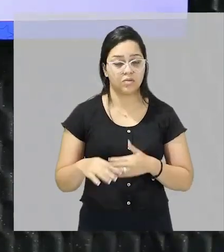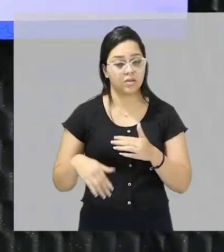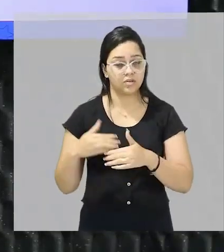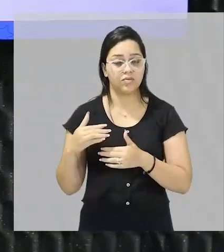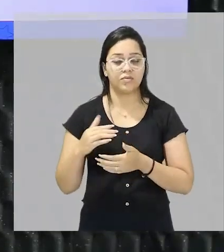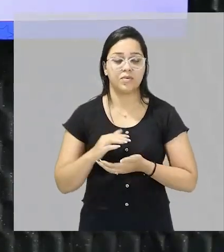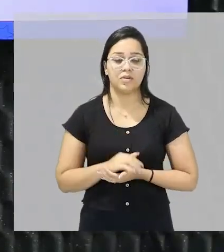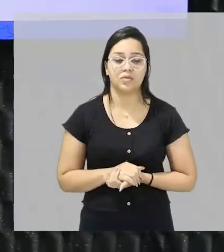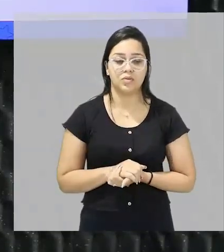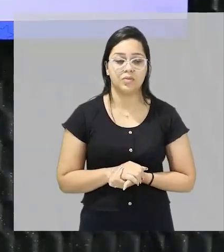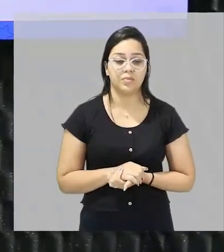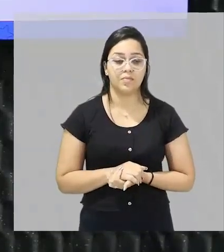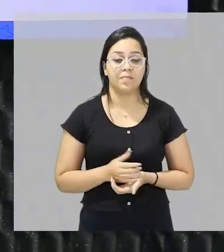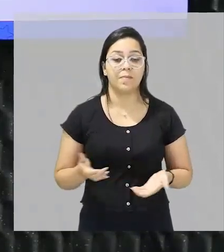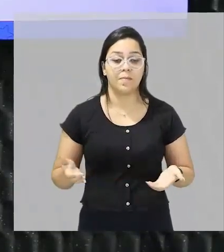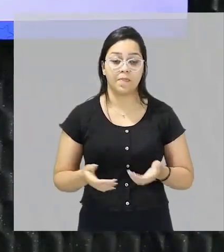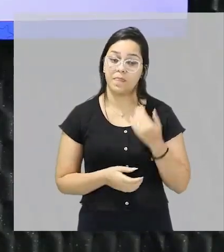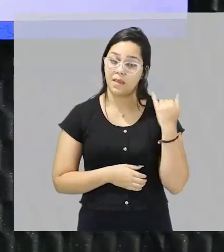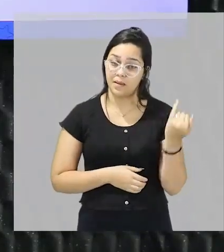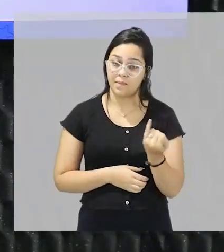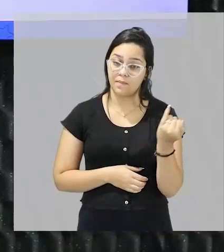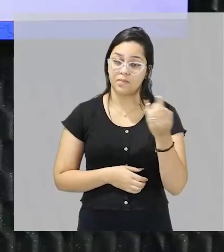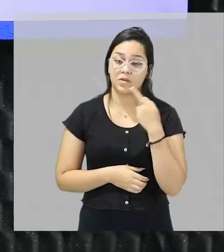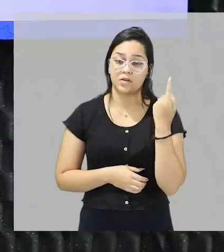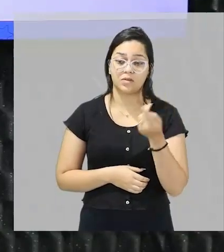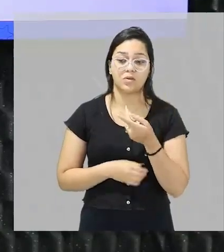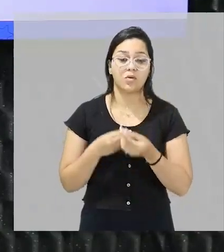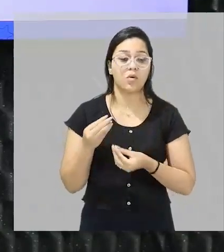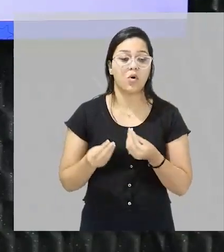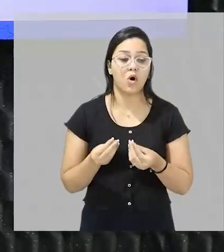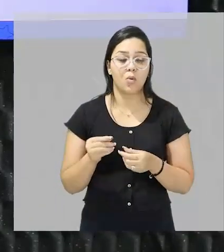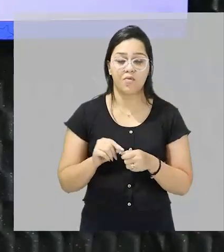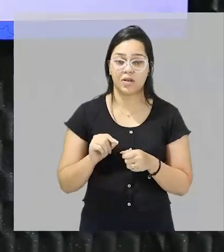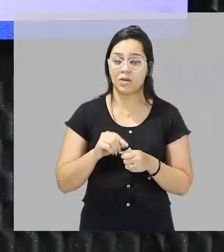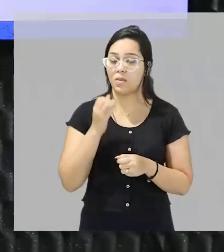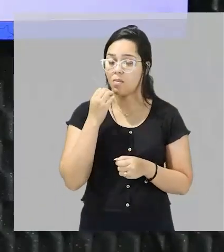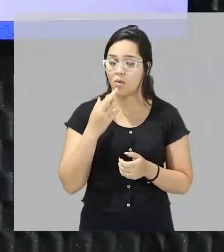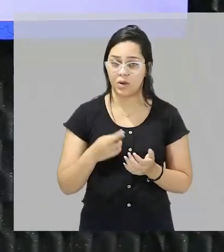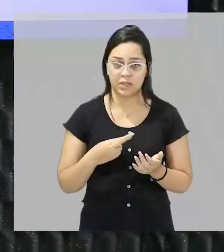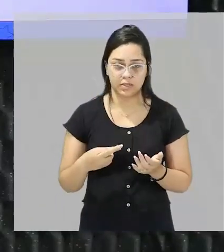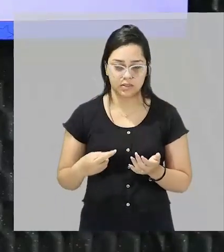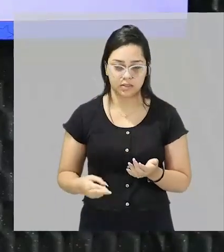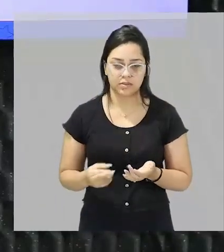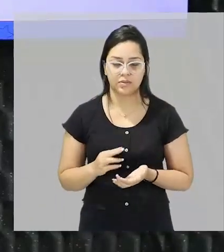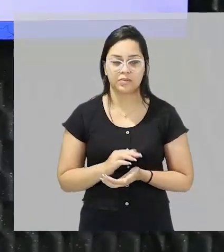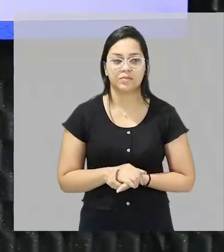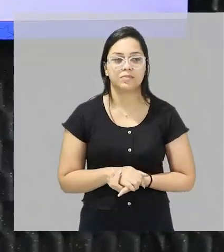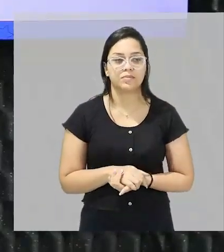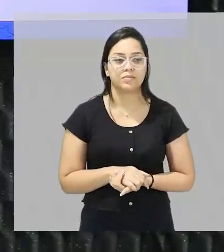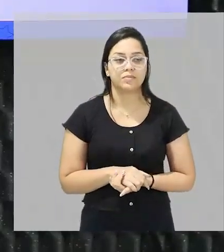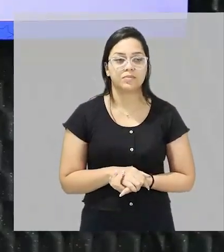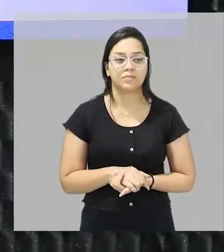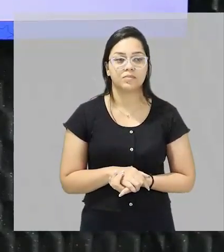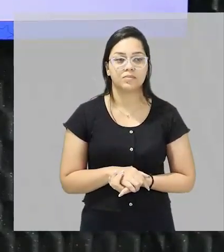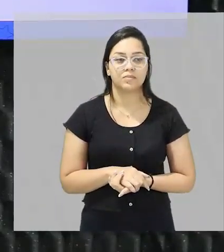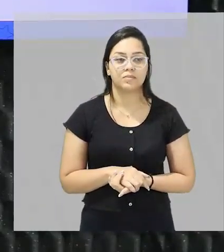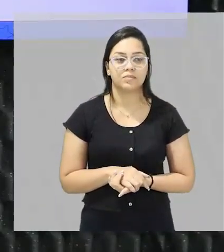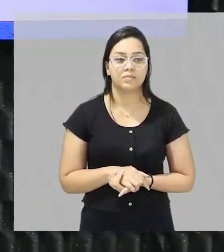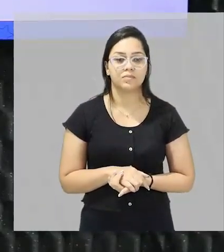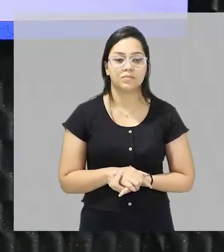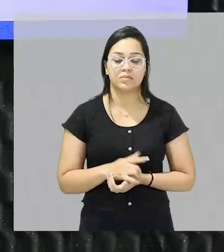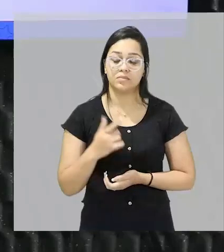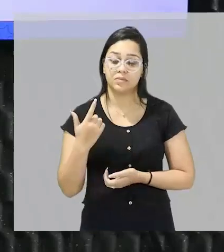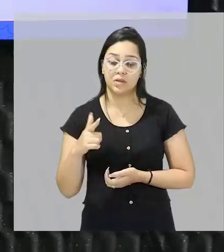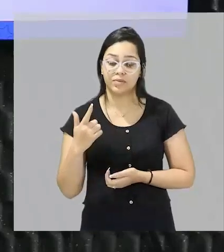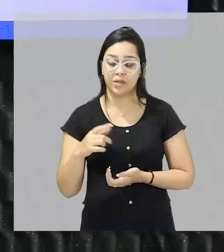desenvolvimento. A argumentação é o ponto-chave quando falamos de como fazer uma excelente redação. Não existe